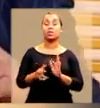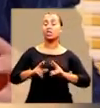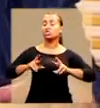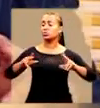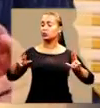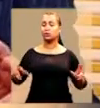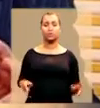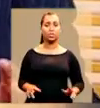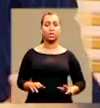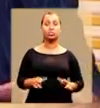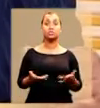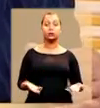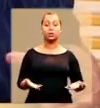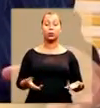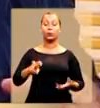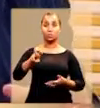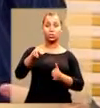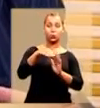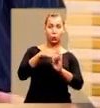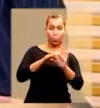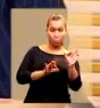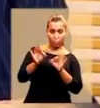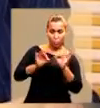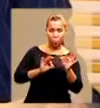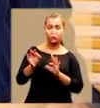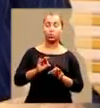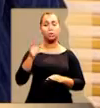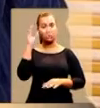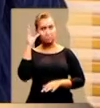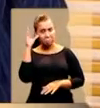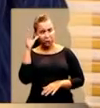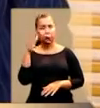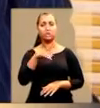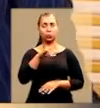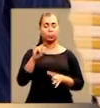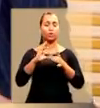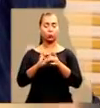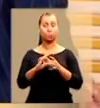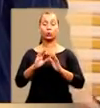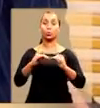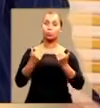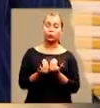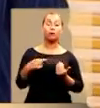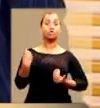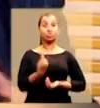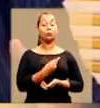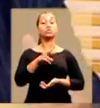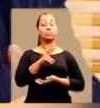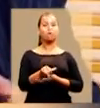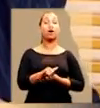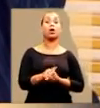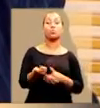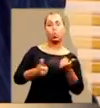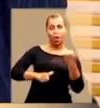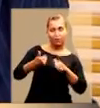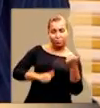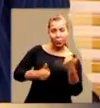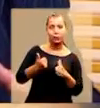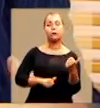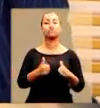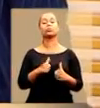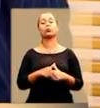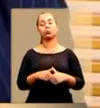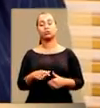esses que são um diferente do outro. Aí, aqueles 5 projetos bem interessantes que vai de encontro à comunidade, a gente vai um